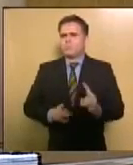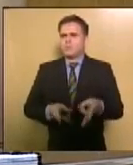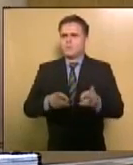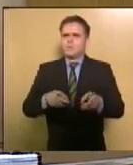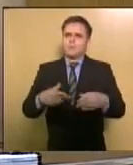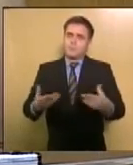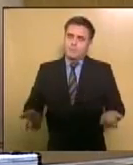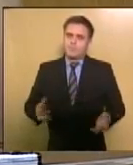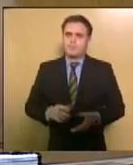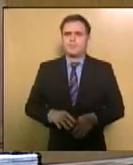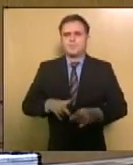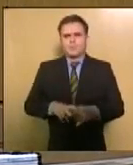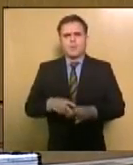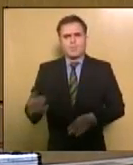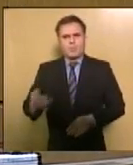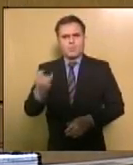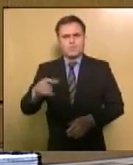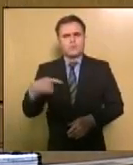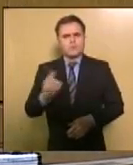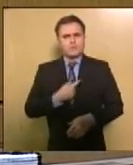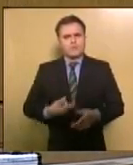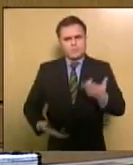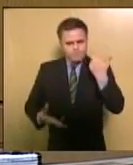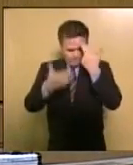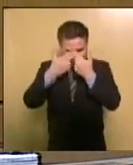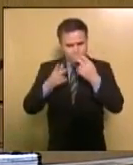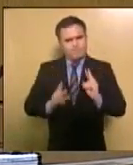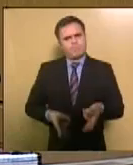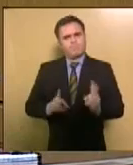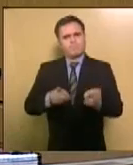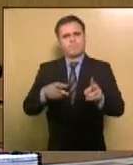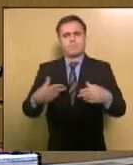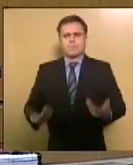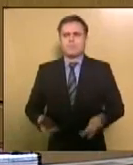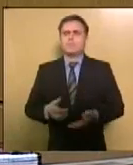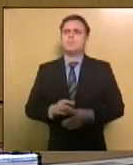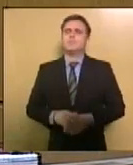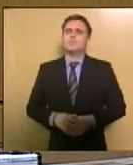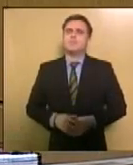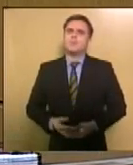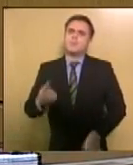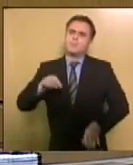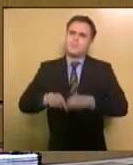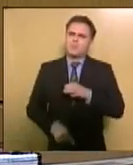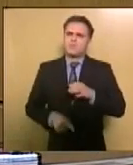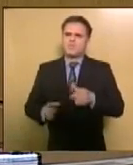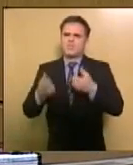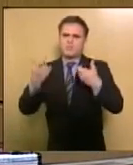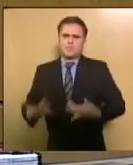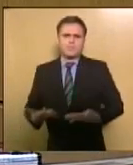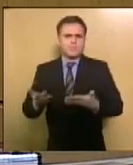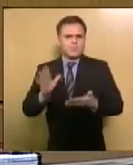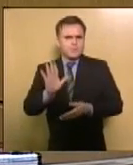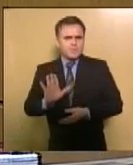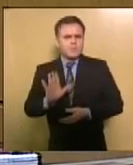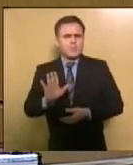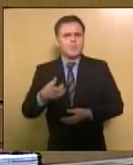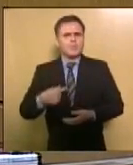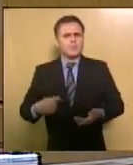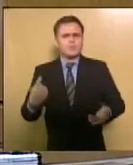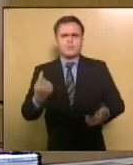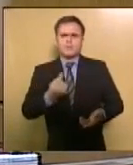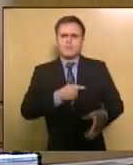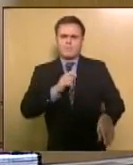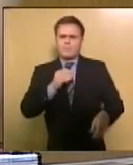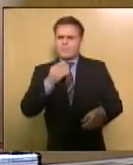letal acho que isso é importante a gente marcar também mas mais do que isso a gente está destruindo e acabando com a